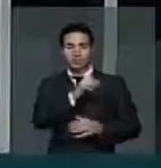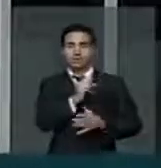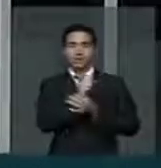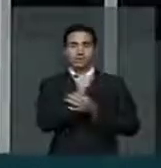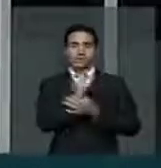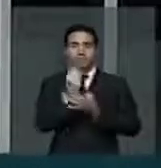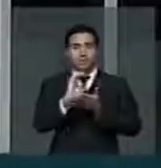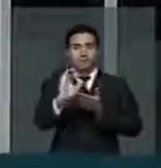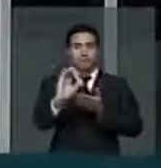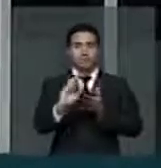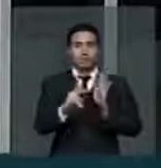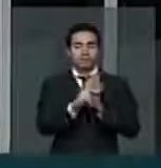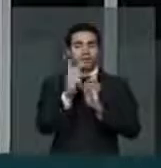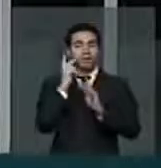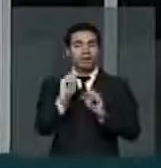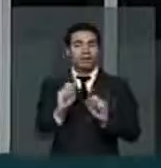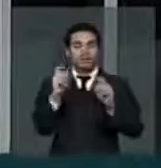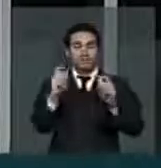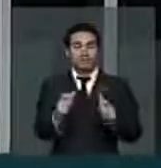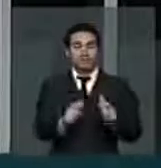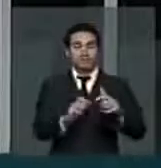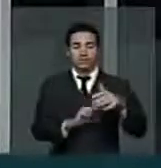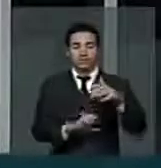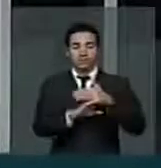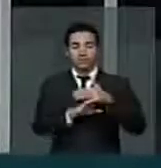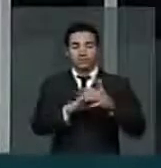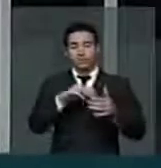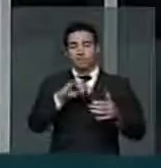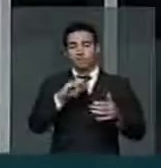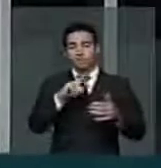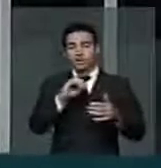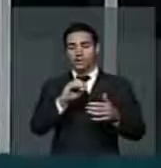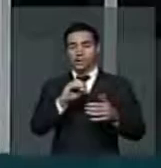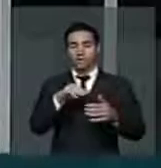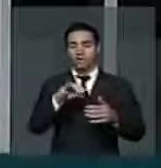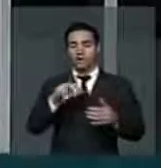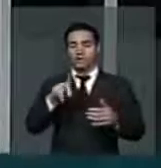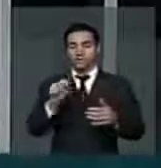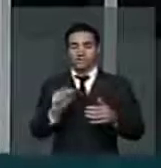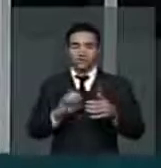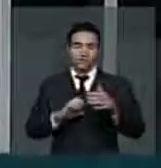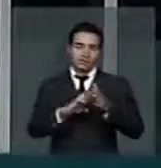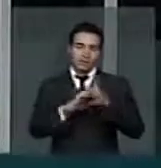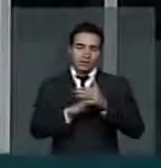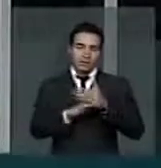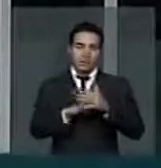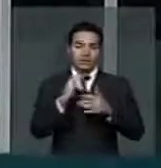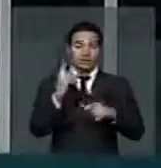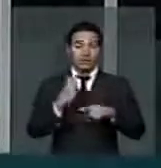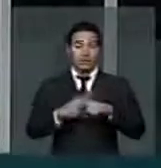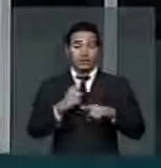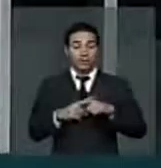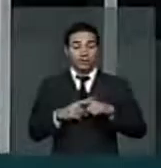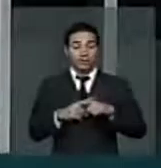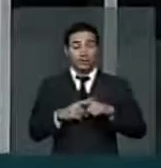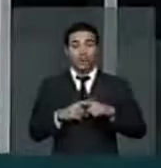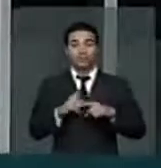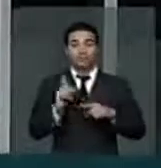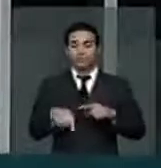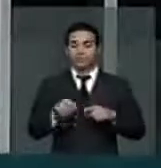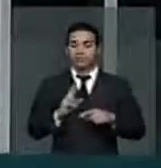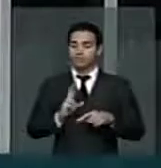recursos financeiros para a pequena, micro e média empresa. Por quê? Porque é ela que